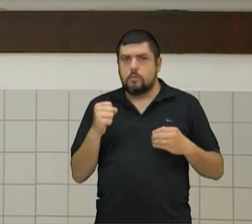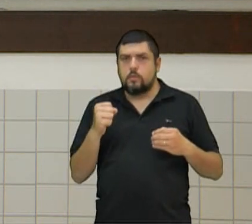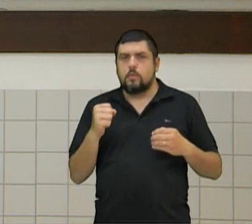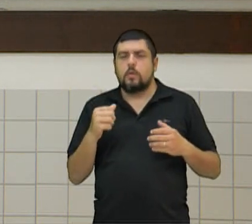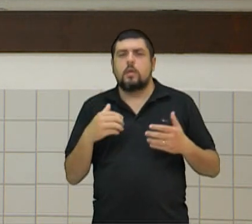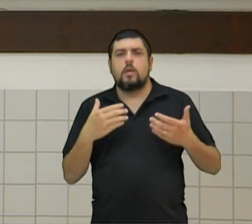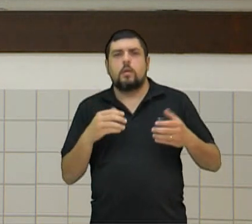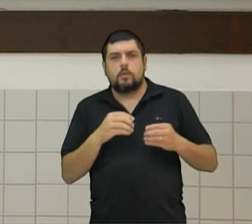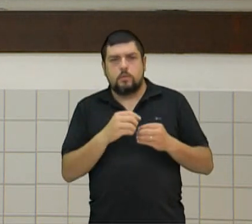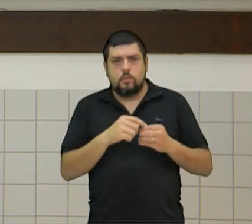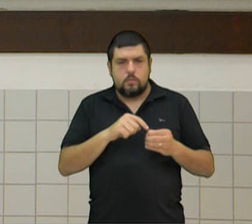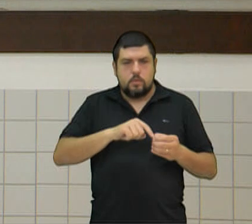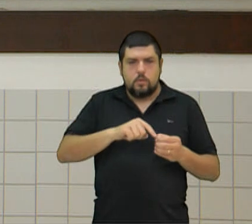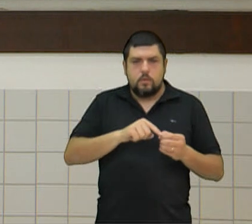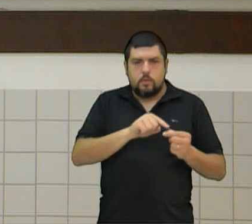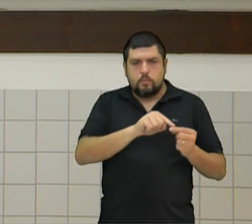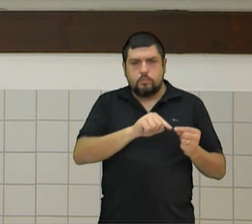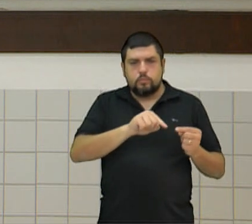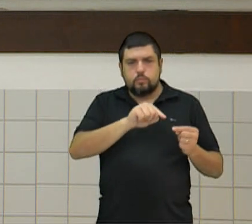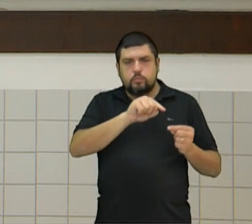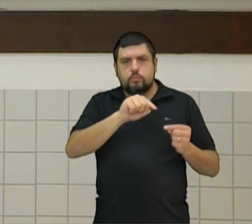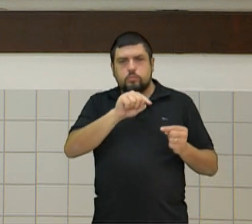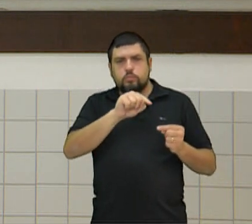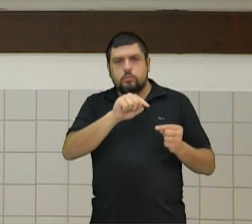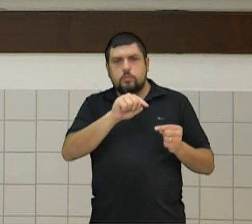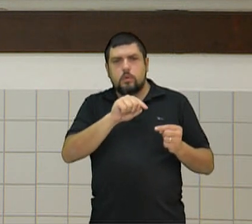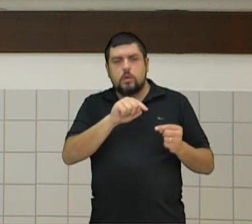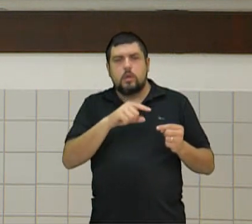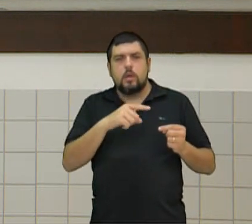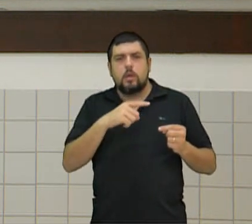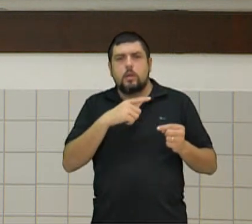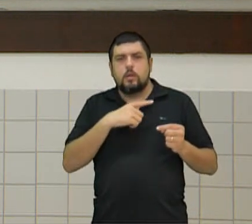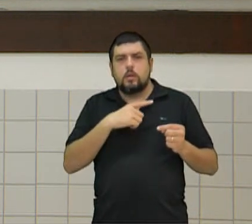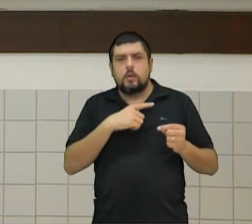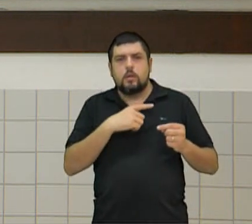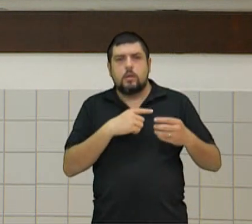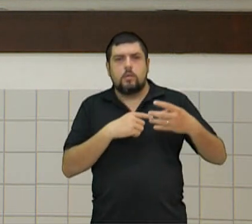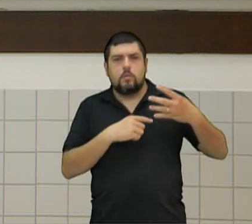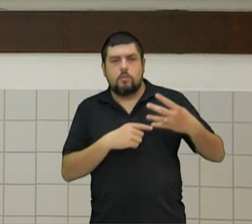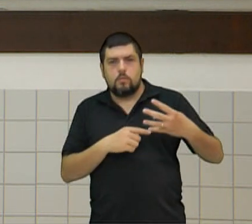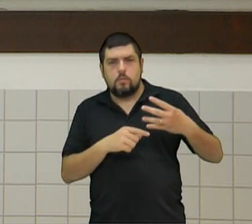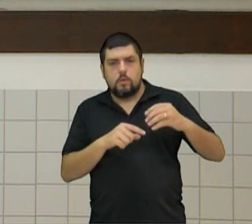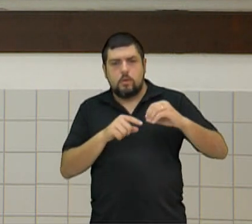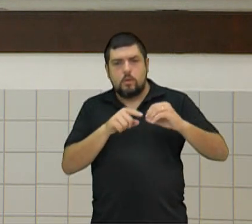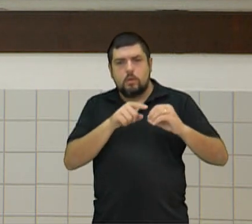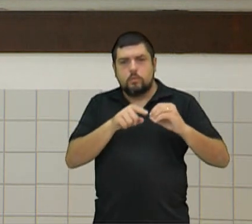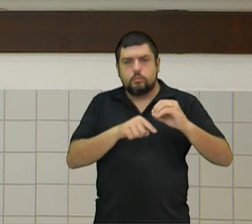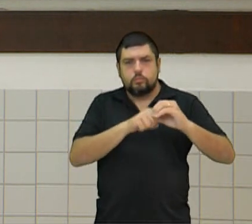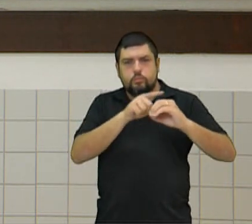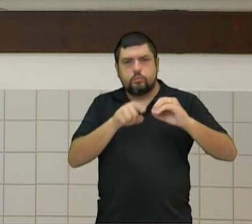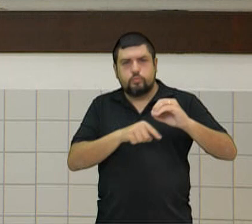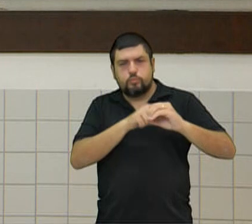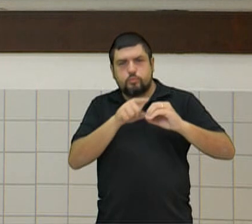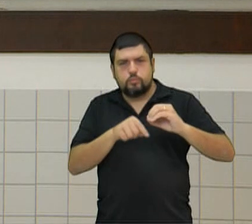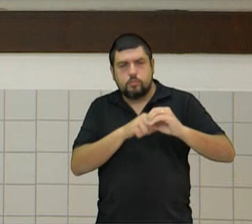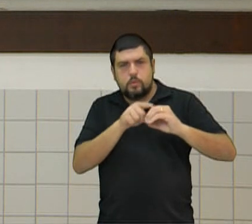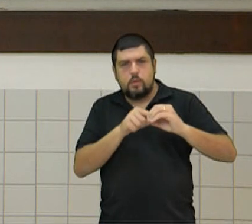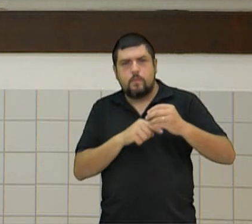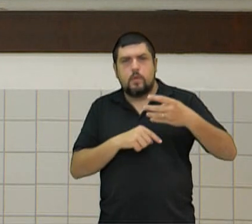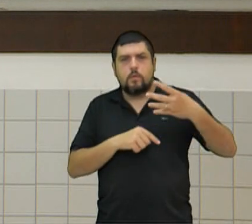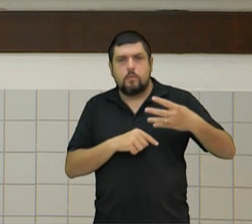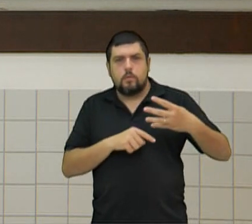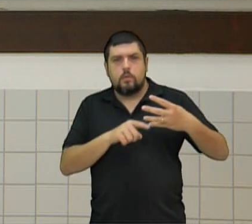primeira polia aqui, nós vamos ter 4 bolas de gude amarradas aqui. O peso de 4 bolas de gude está colocado aqui.